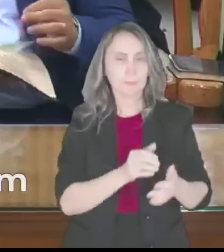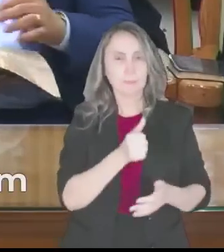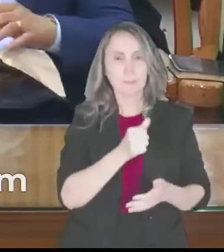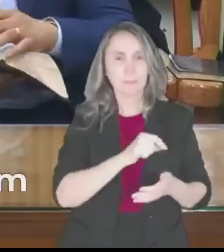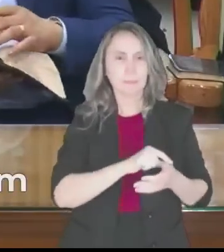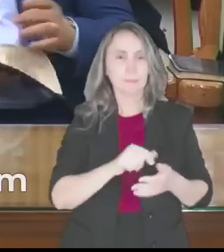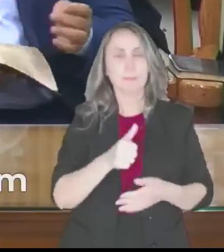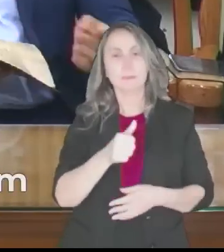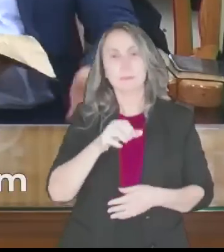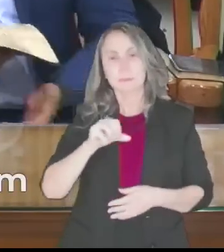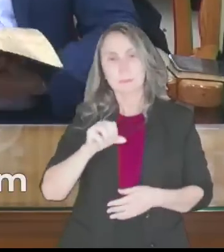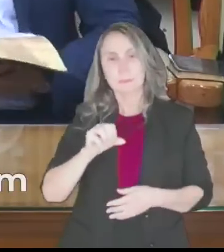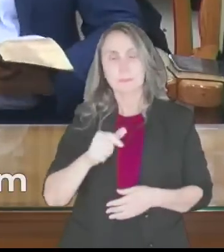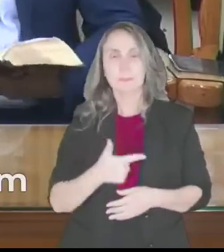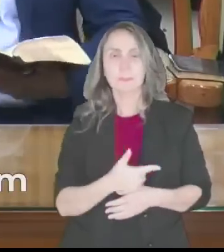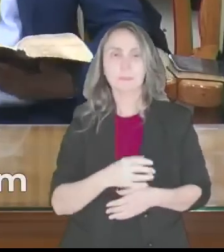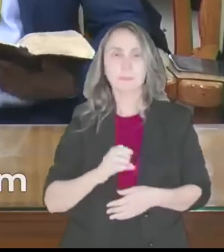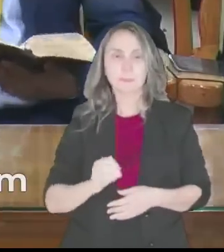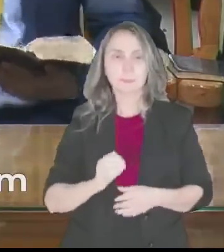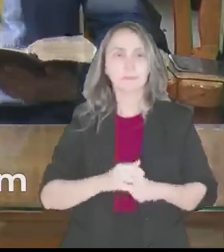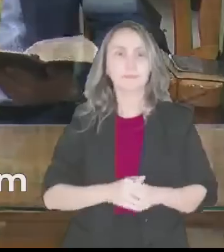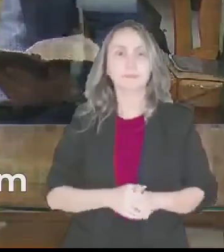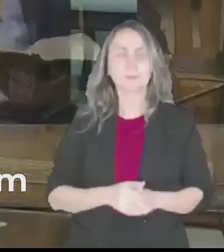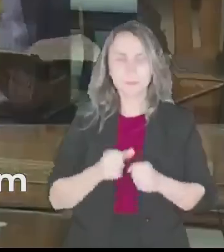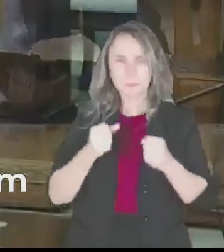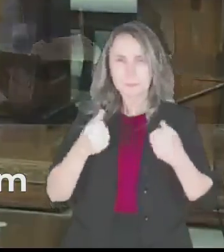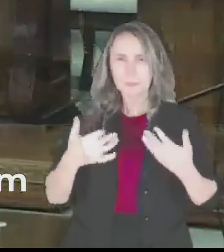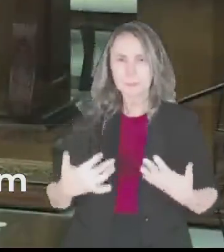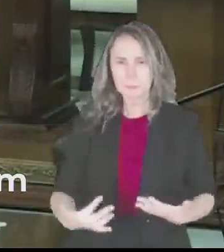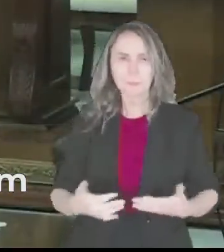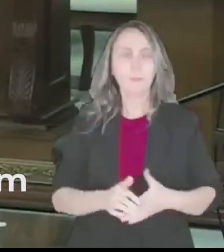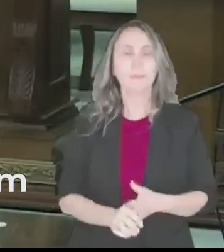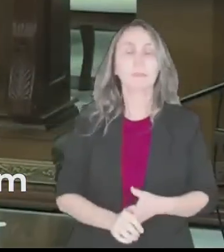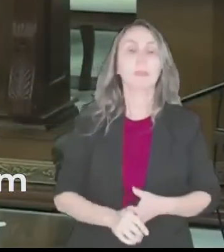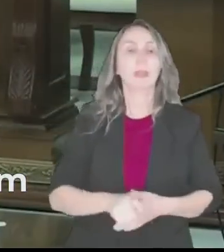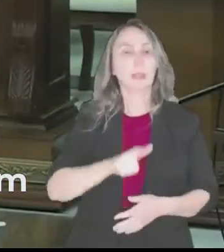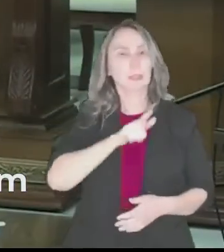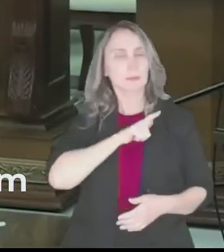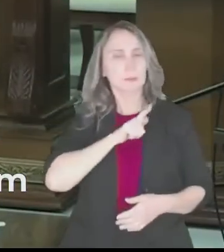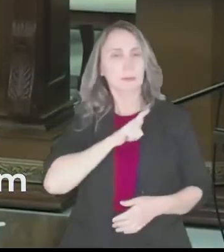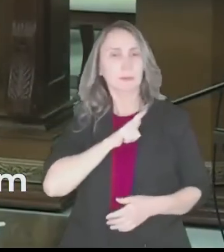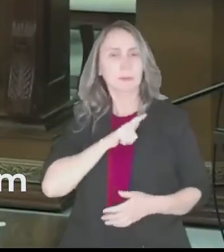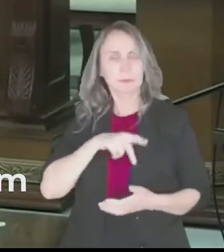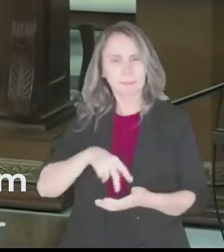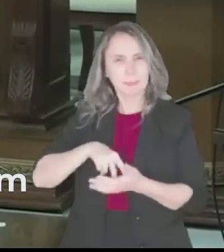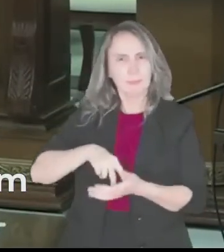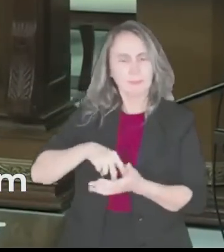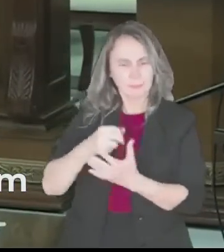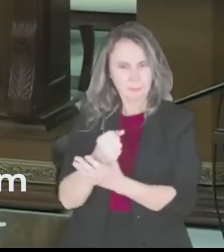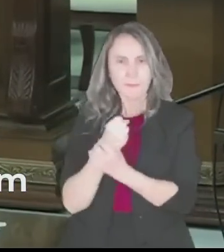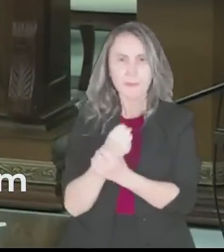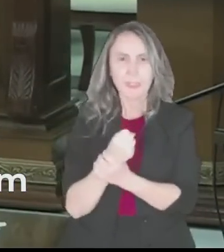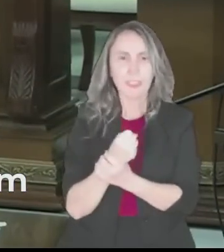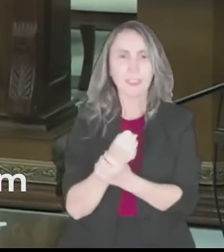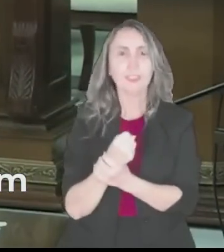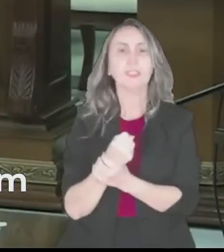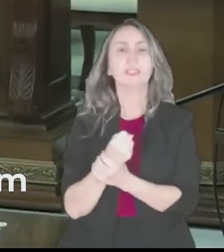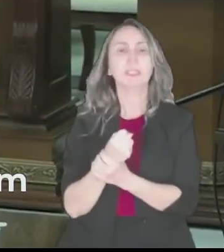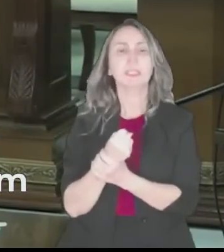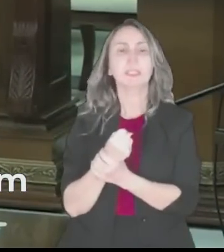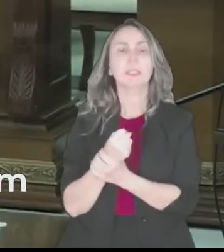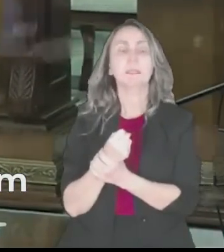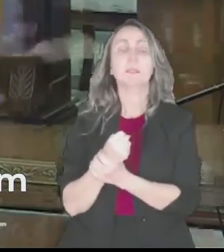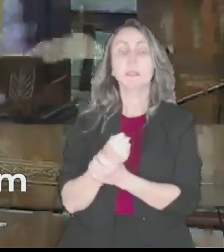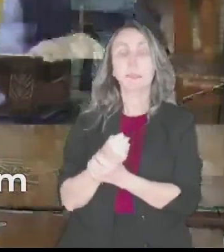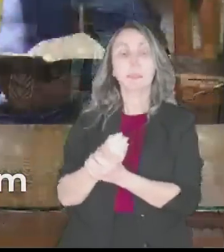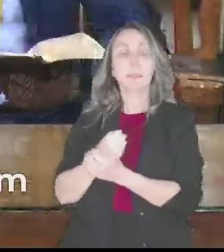19 e 20. Vamos ver o que diz aí. E bem. Temos muito firme a palavra dos profetas. Para um pouquinho. O